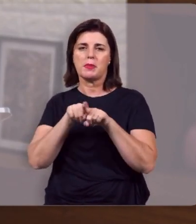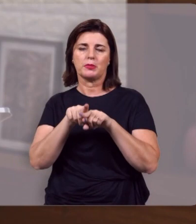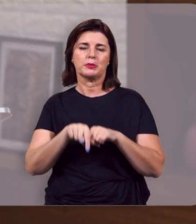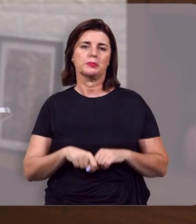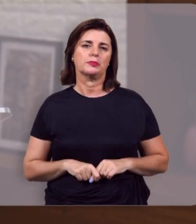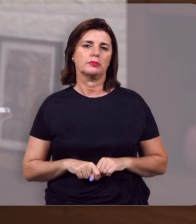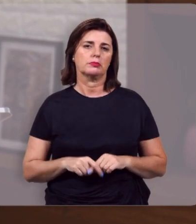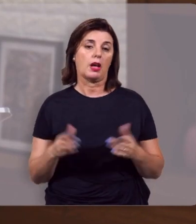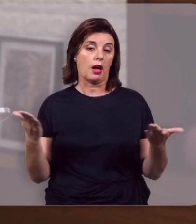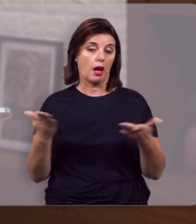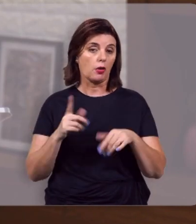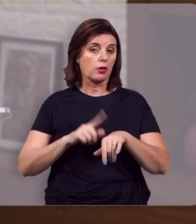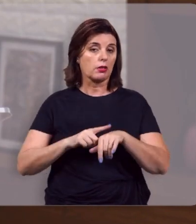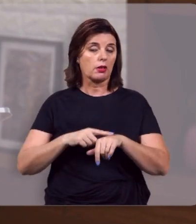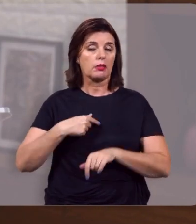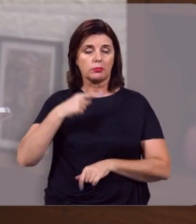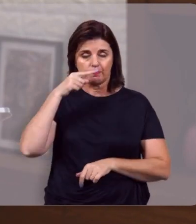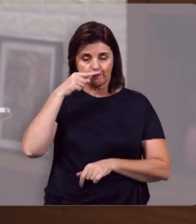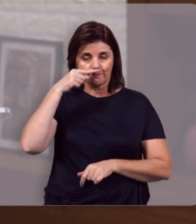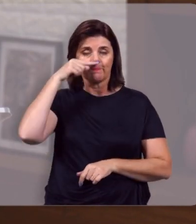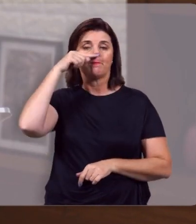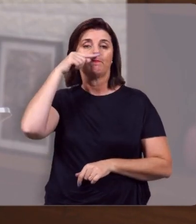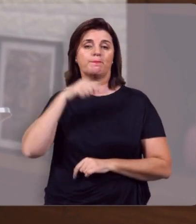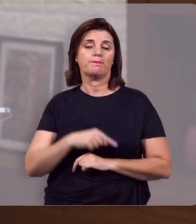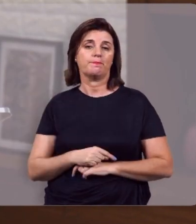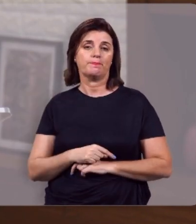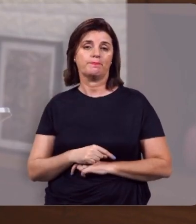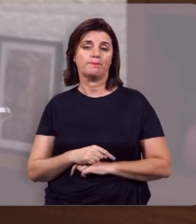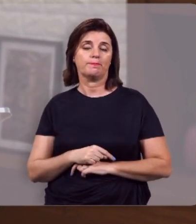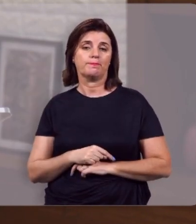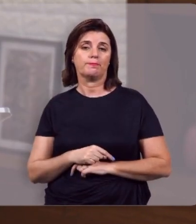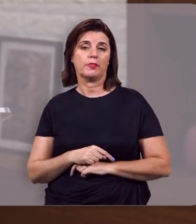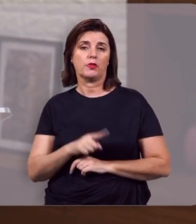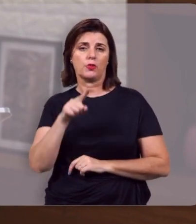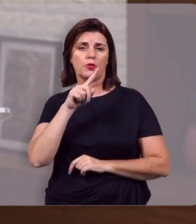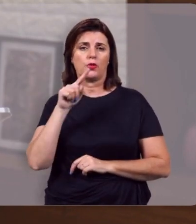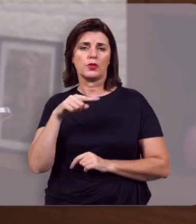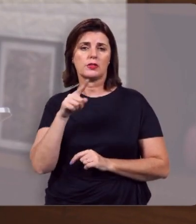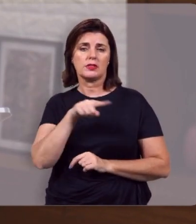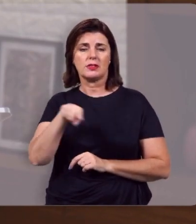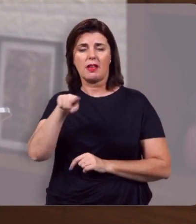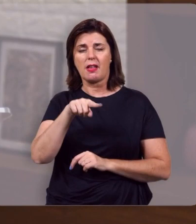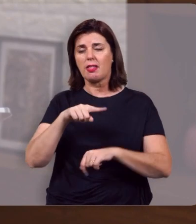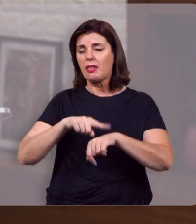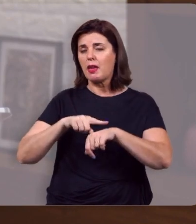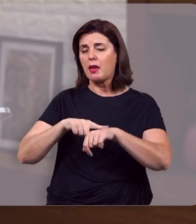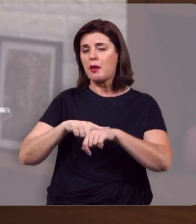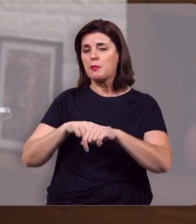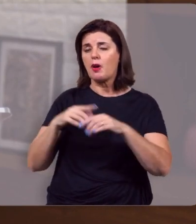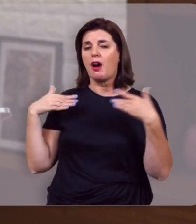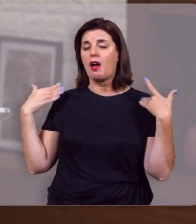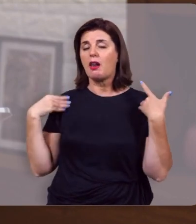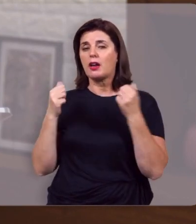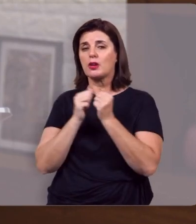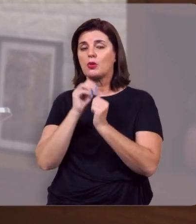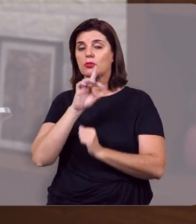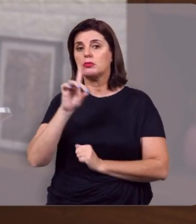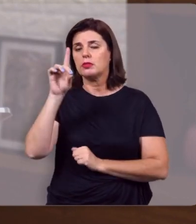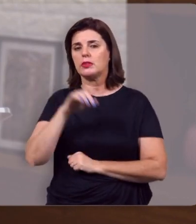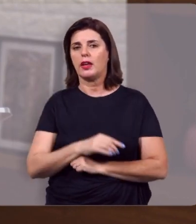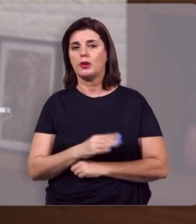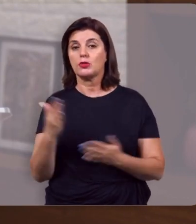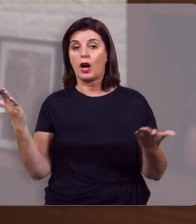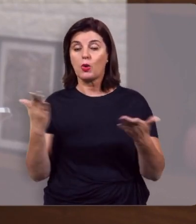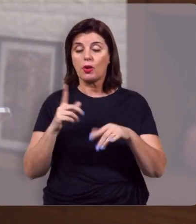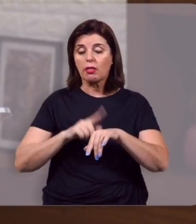irmãos. É hora de você levantar a cabeça, é hora de você regozijar-se em Deus, é